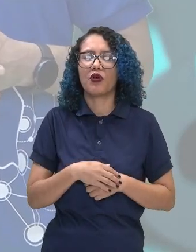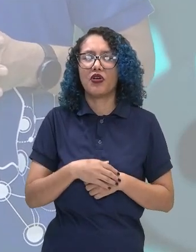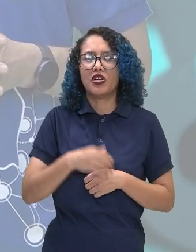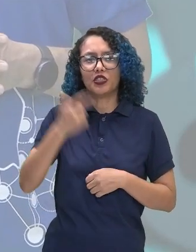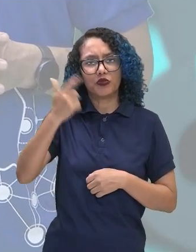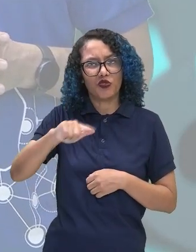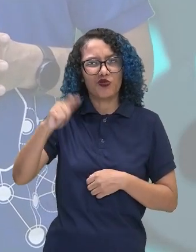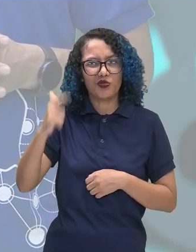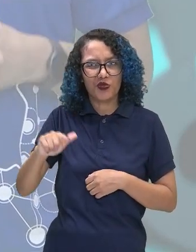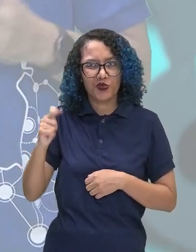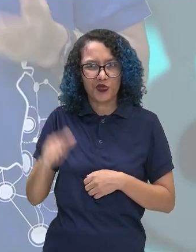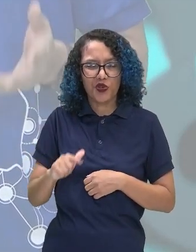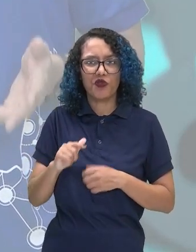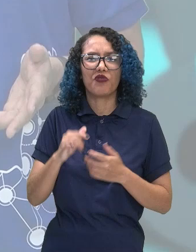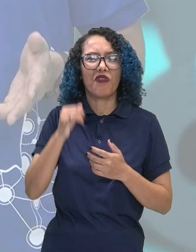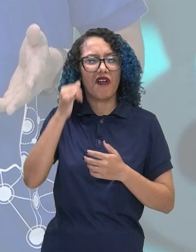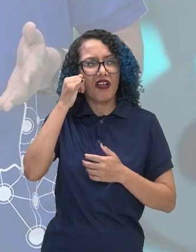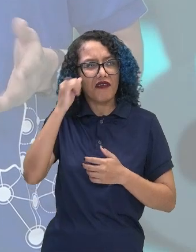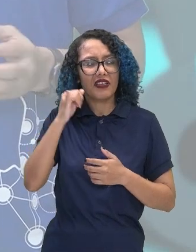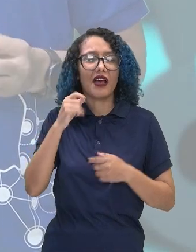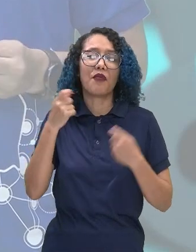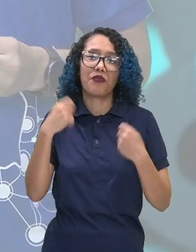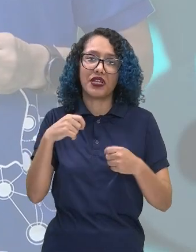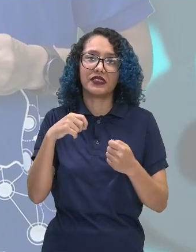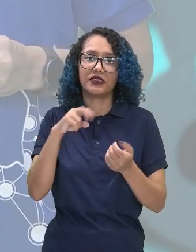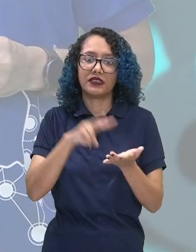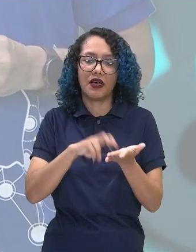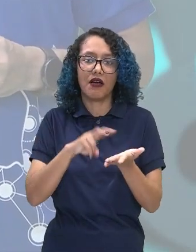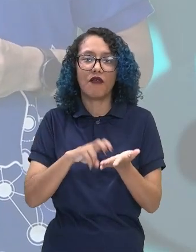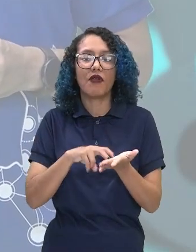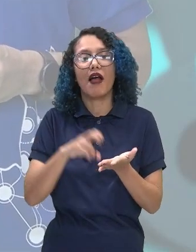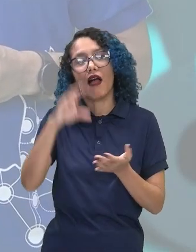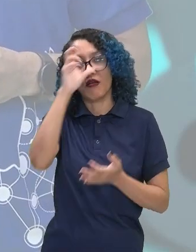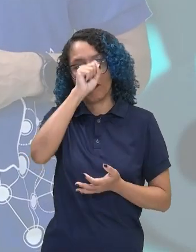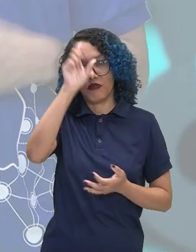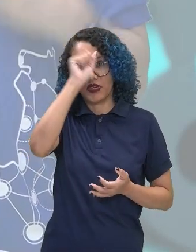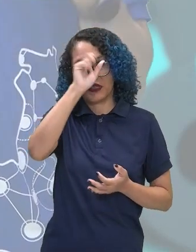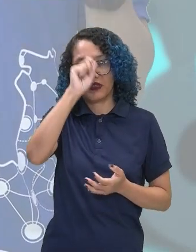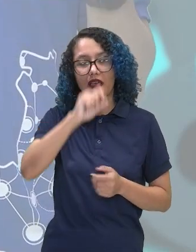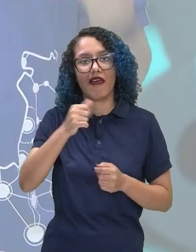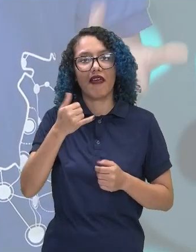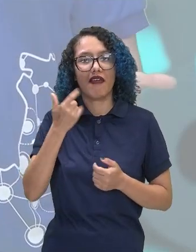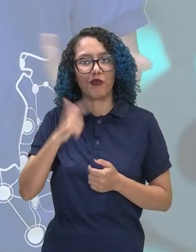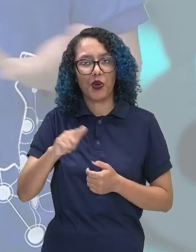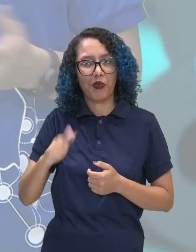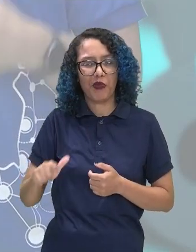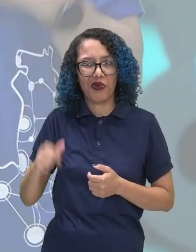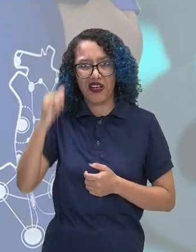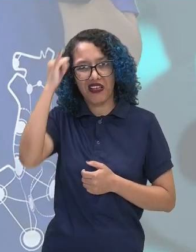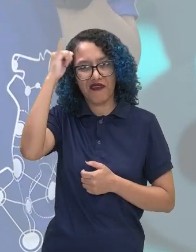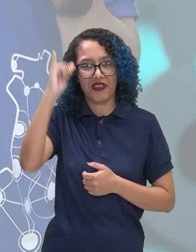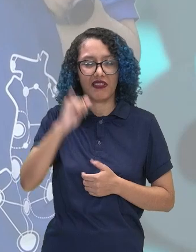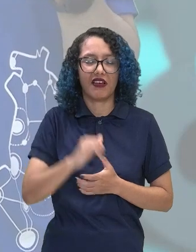necessário que o nosso vocabulário seja amplo o suficiente para não permitir né, que nós